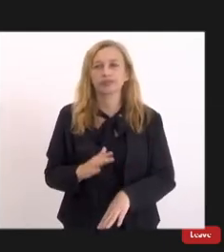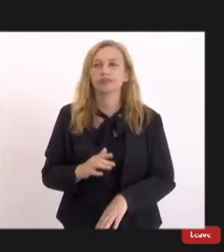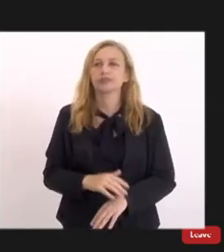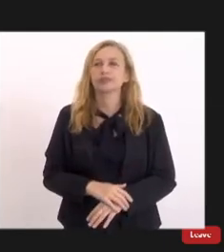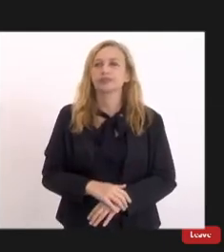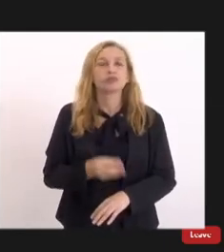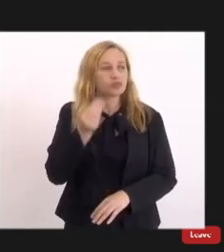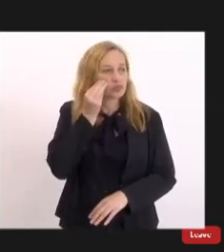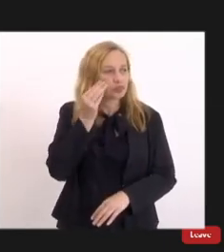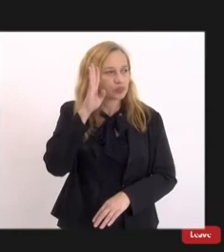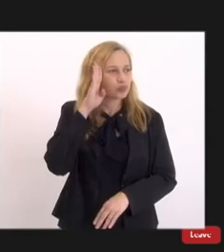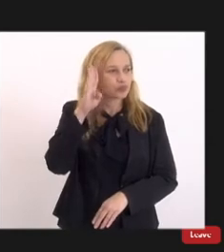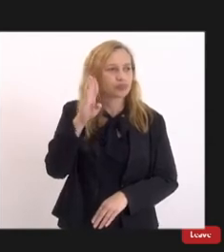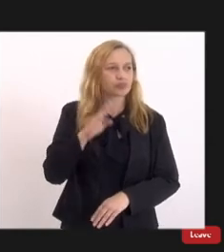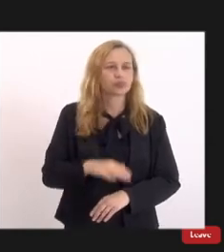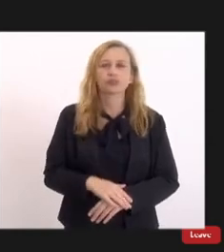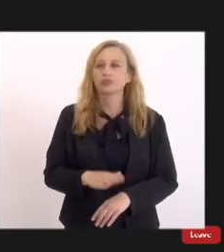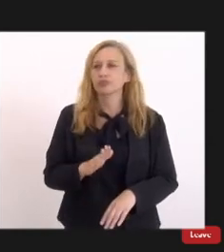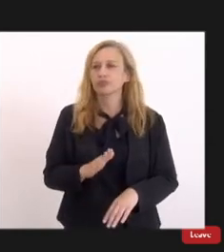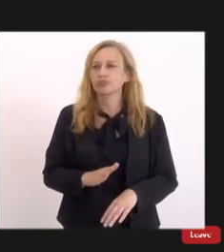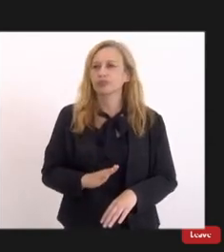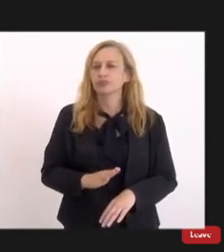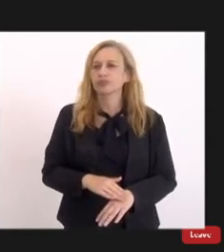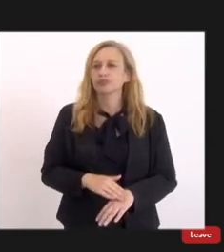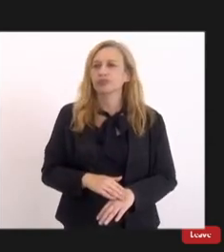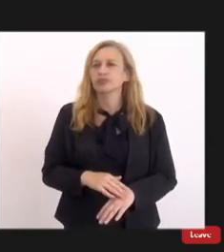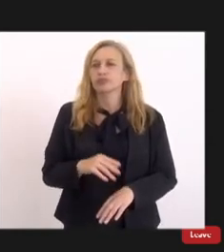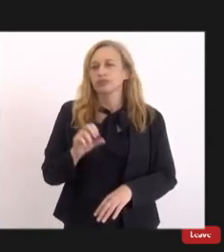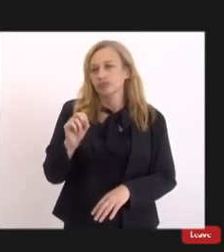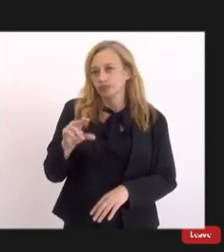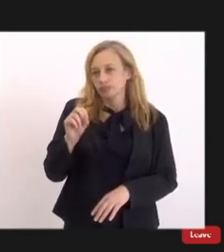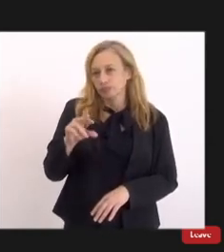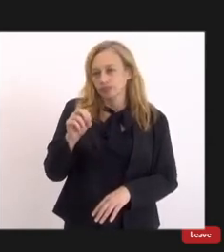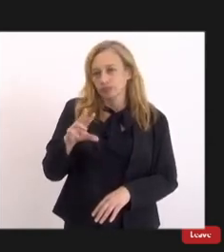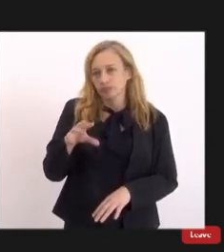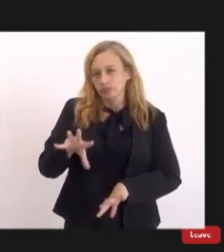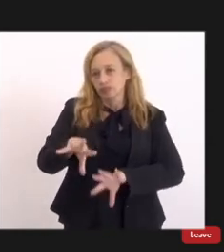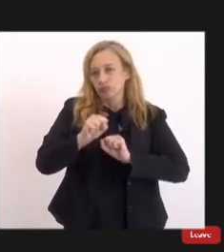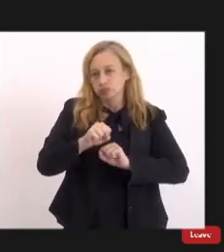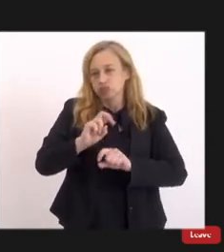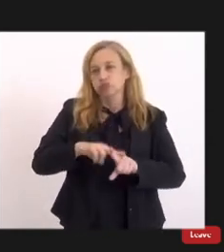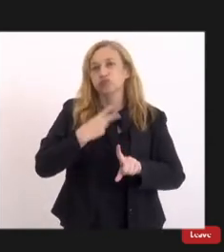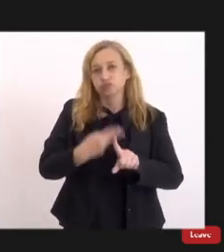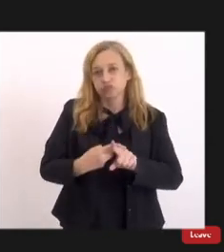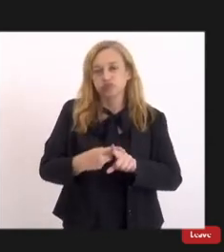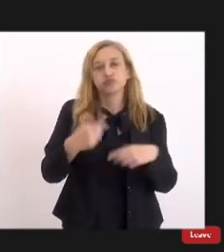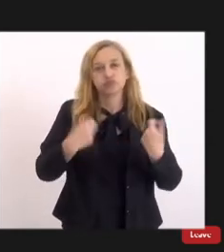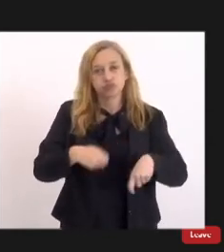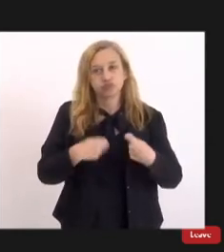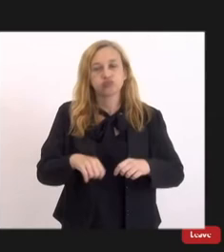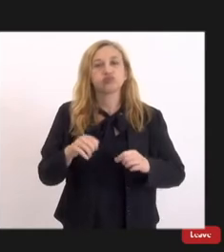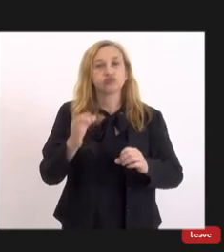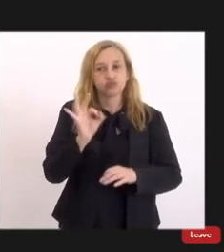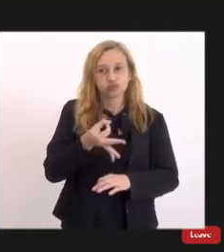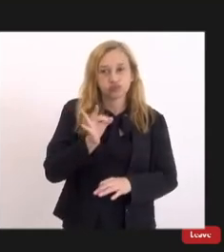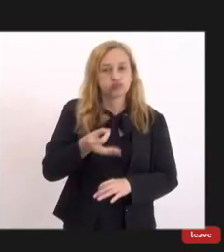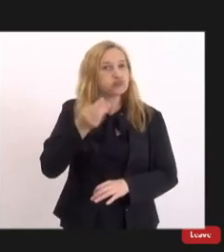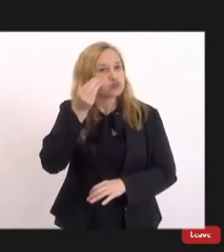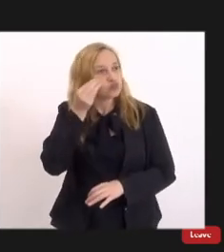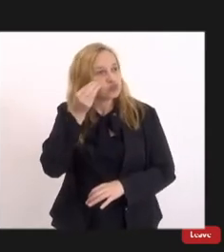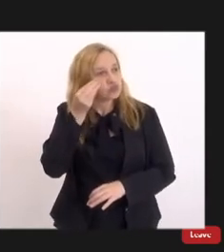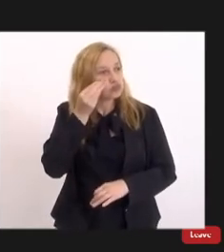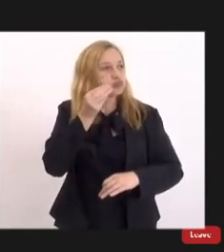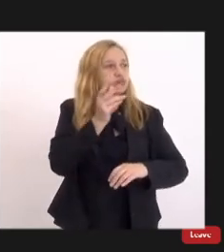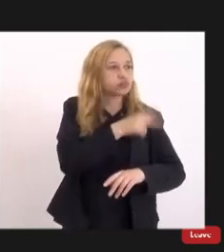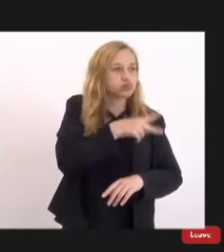testagem é fundamental, ainda mais quando a gente fala de uma variante, né, super contagiosa. A gente precisa de algo específico de testagem, tanto para